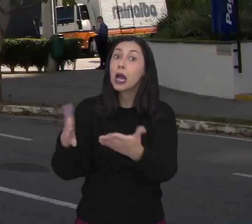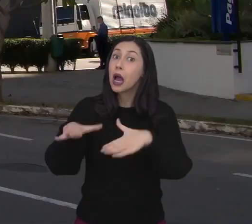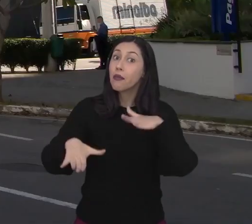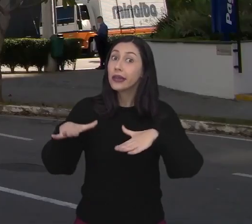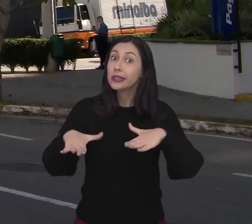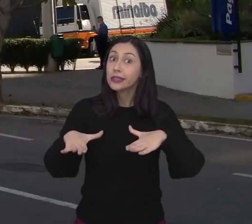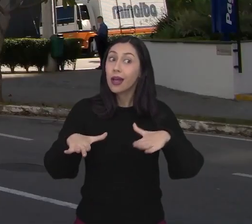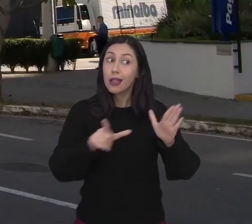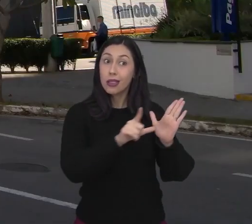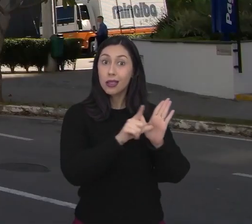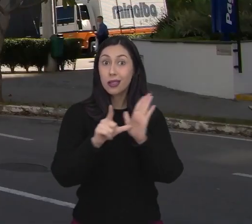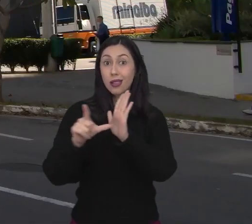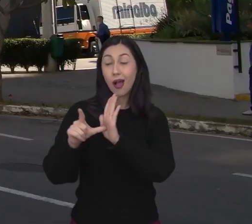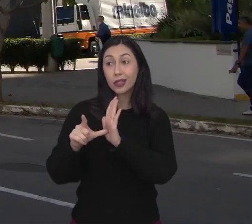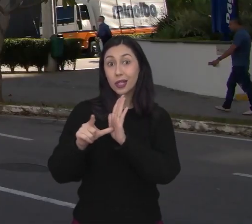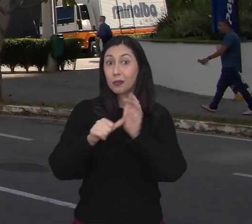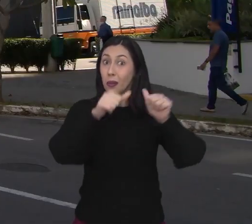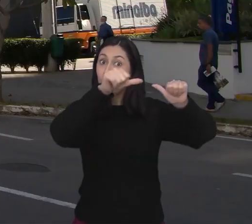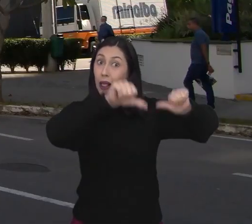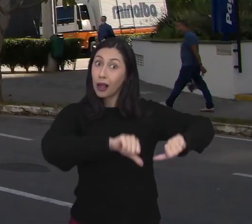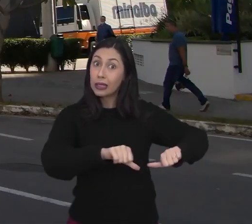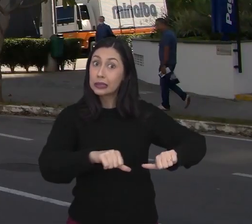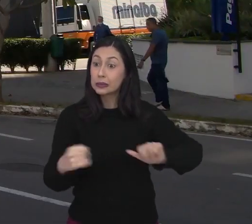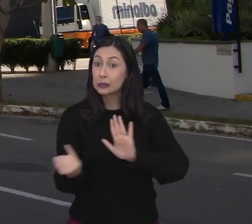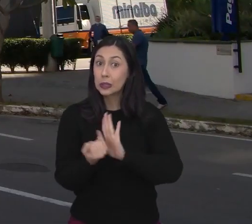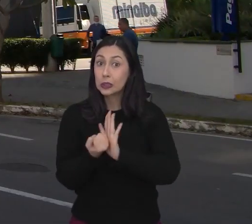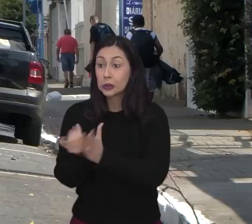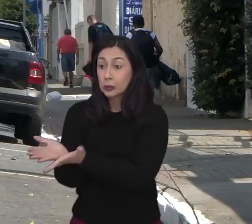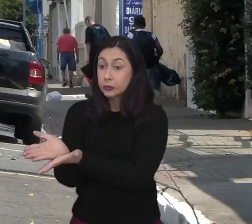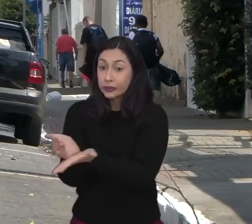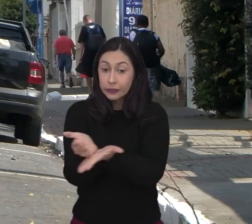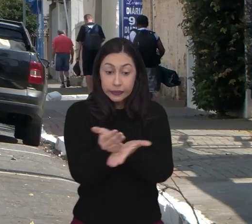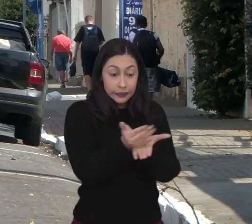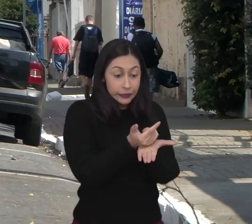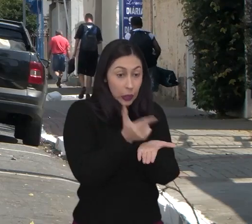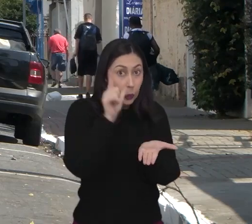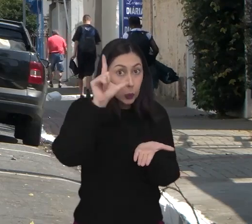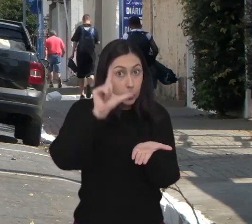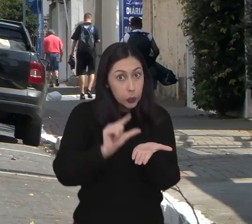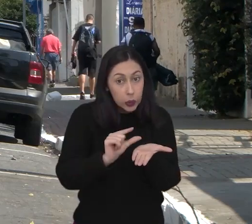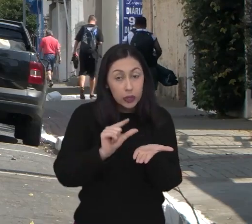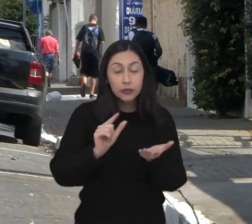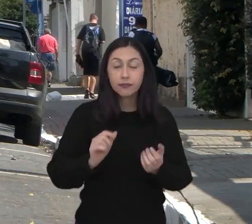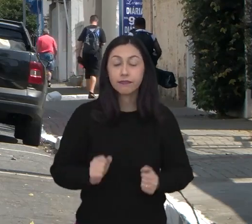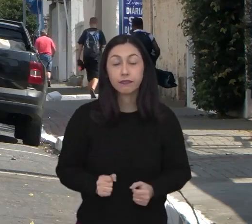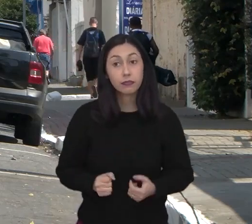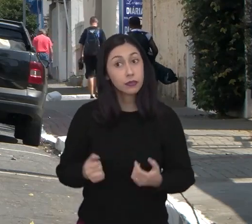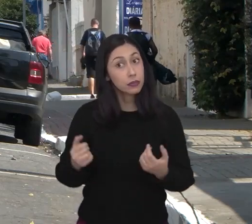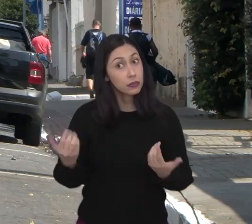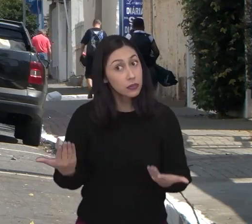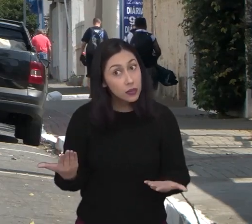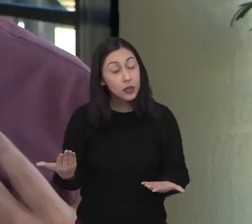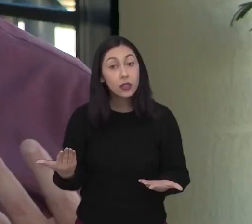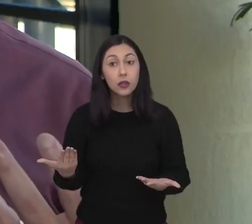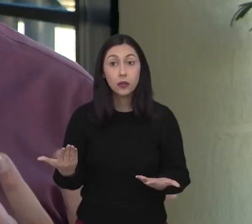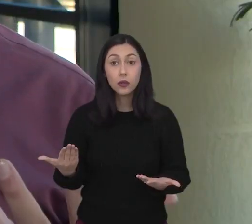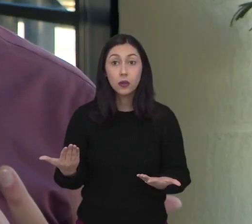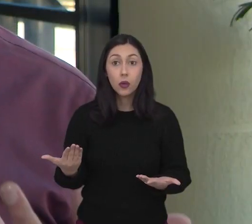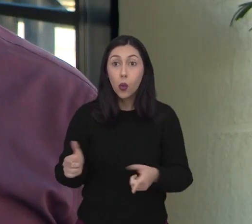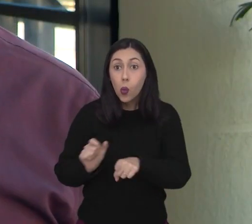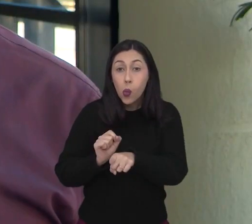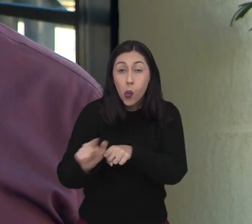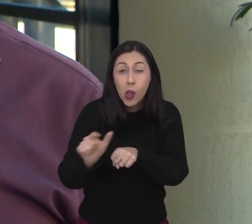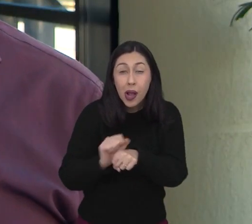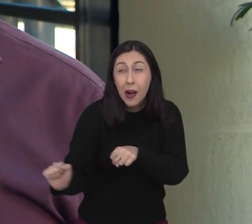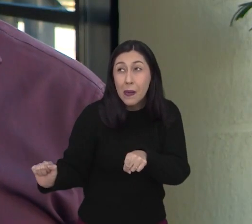cidade. E o impacto pode ser sentido no comércio local, na arrecadação e na retenção de mão de obra. Um